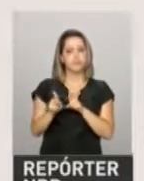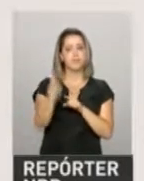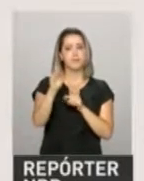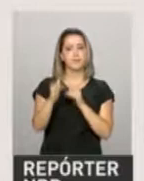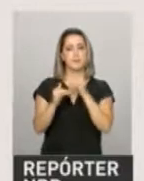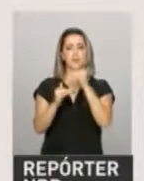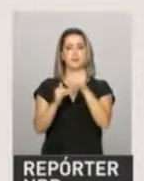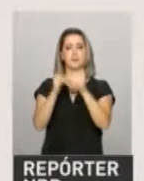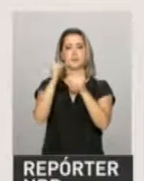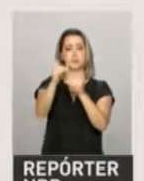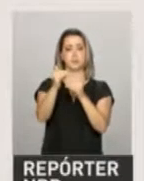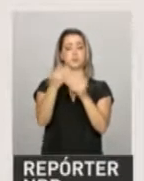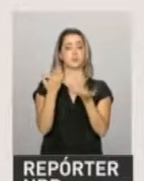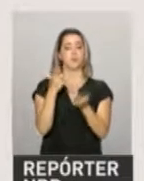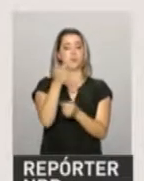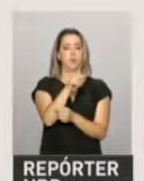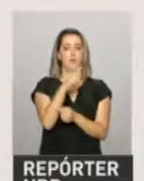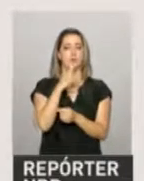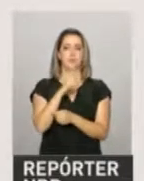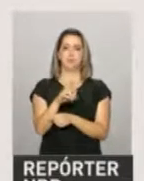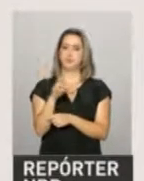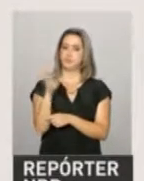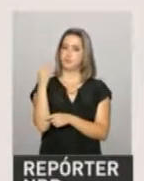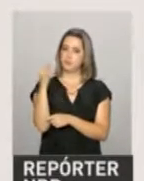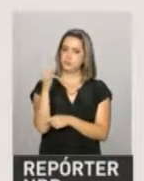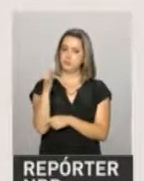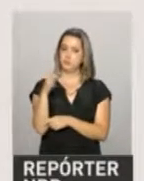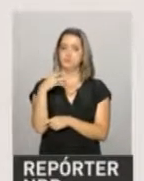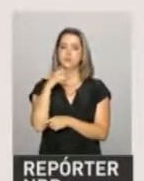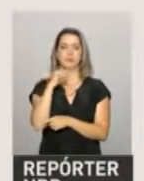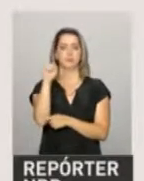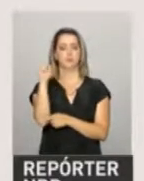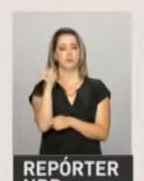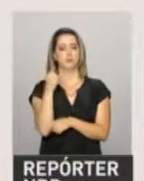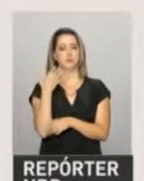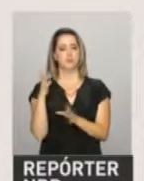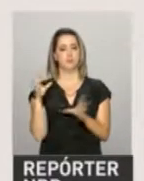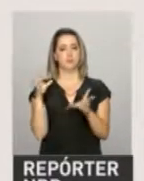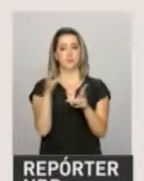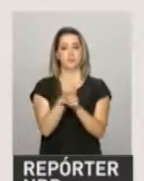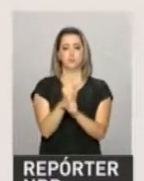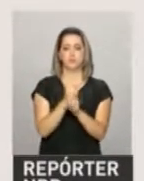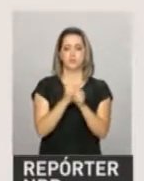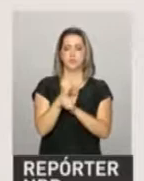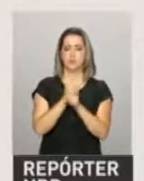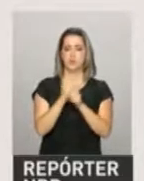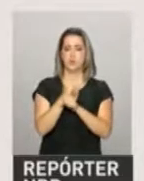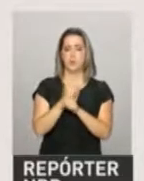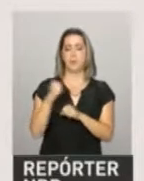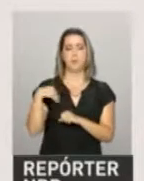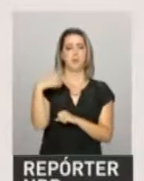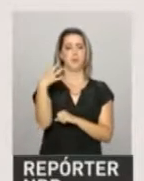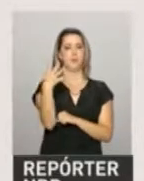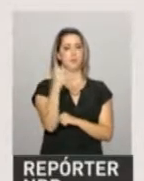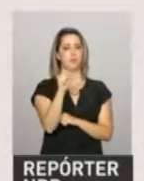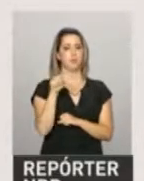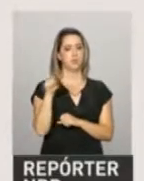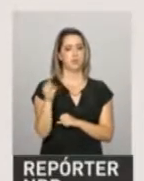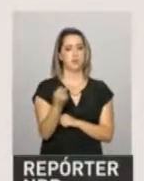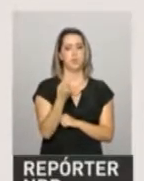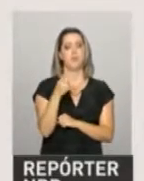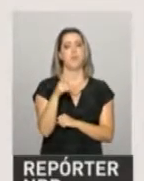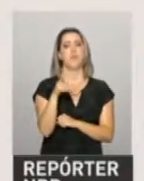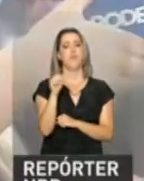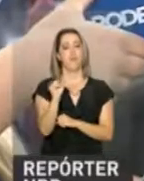outros resultados foram obtidos em fevereiro e abril. No acumulado do ano, já são mais de 48.000